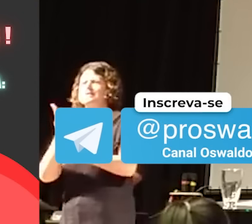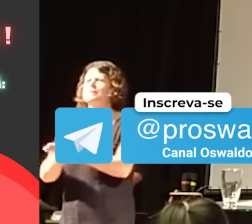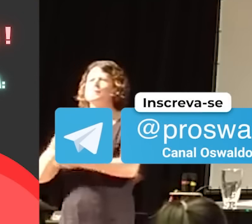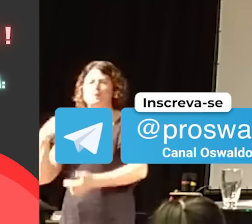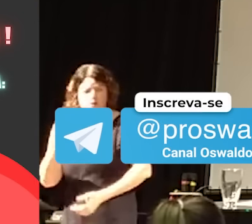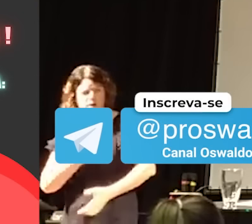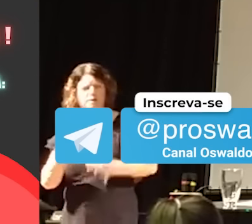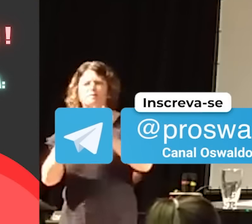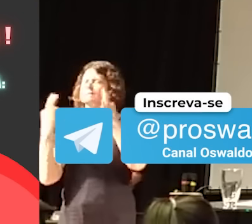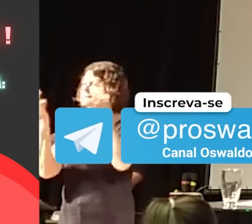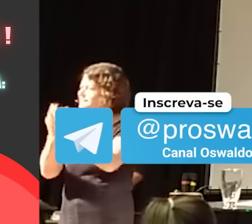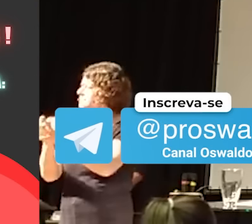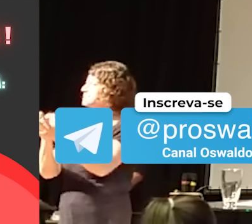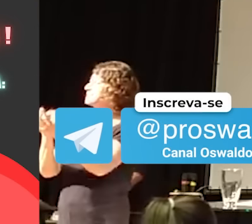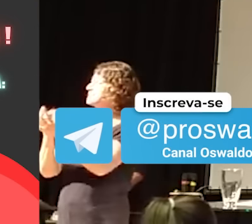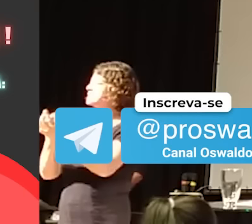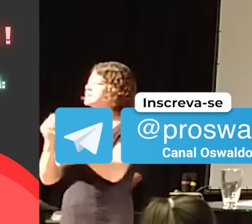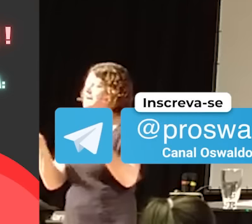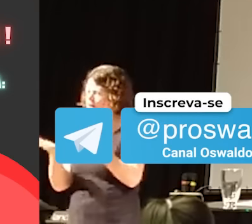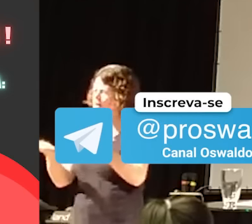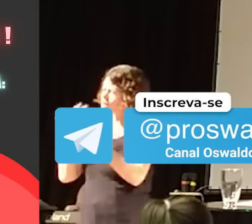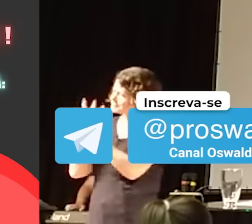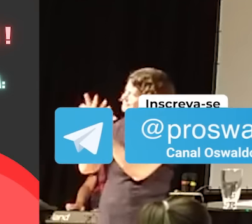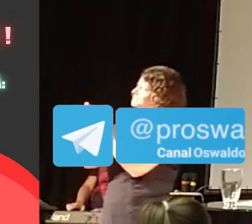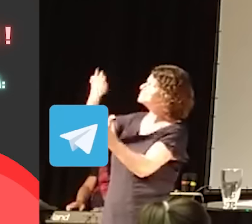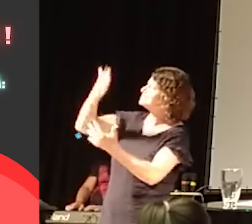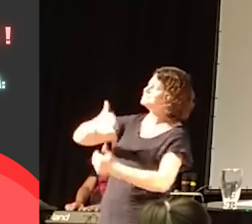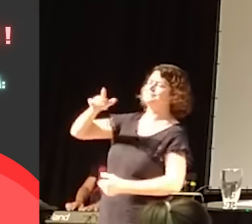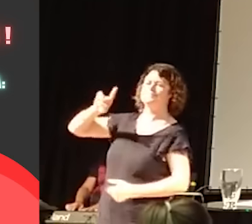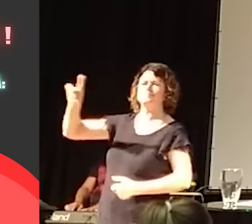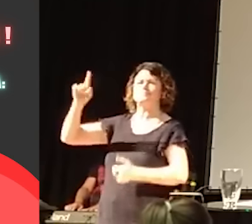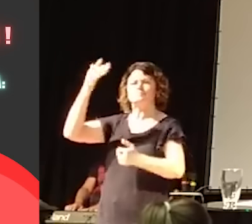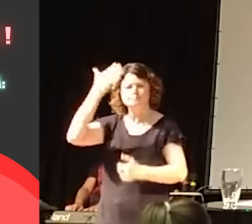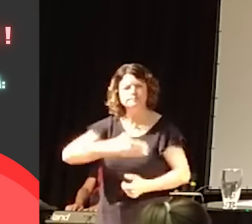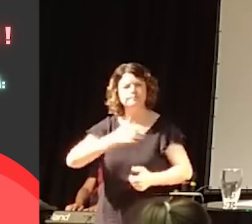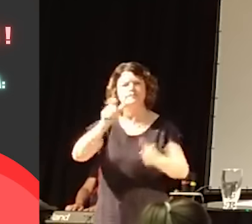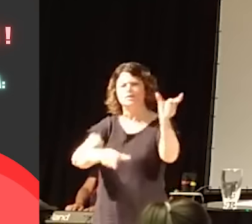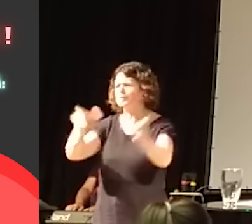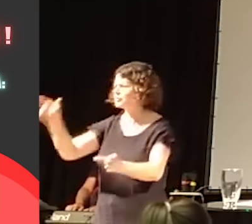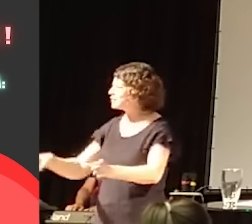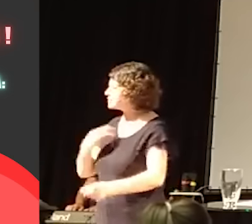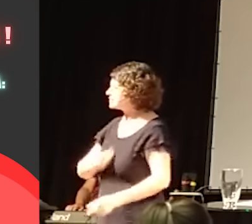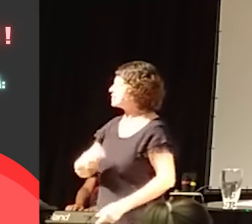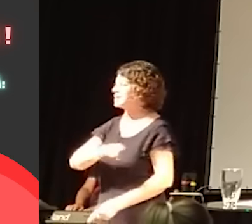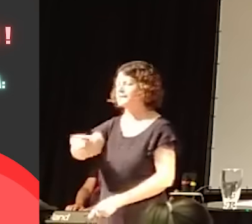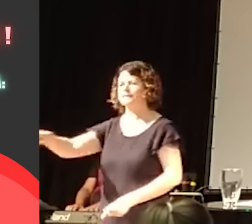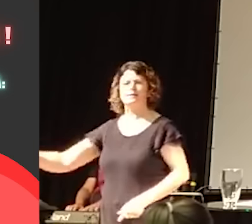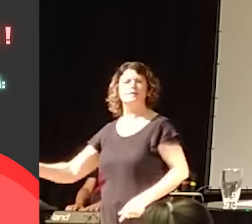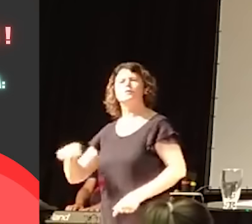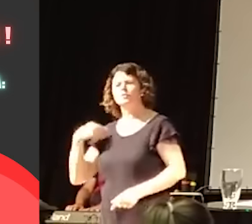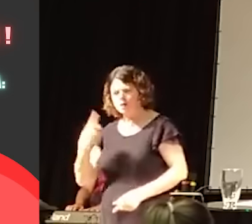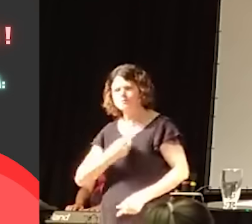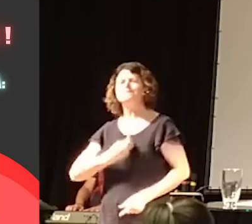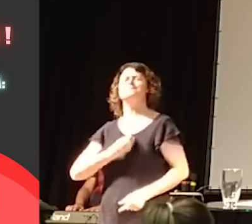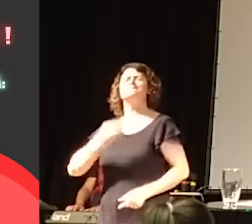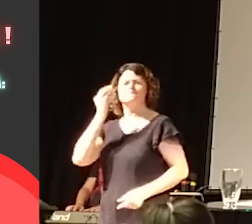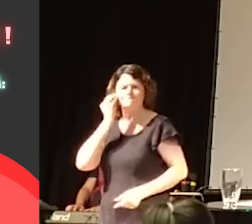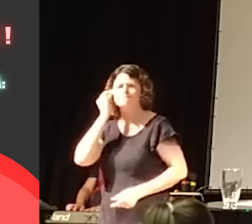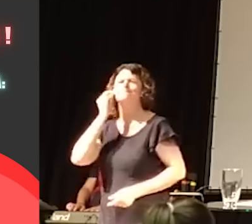agora senhor reafirmante de e diante das pessoas que estão aqui